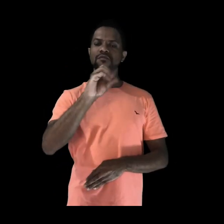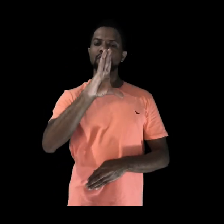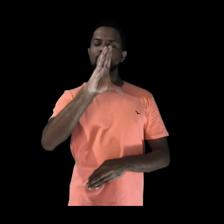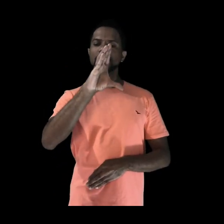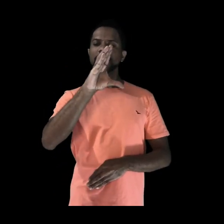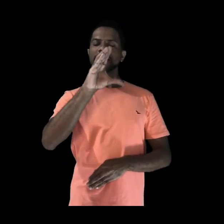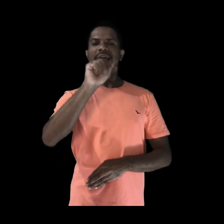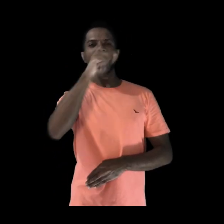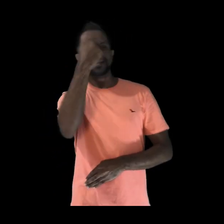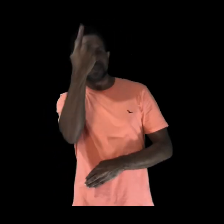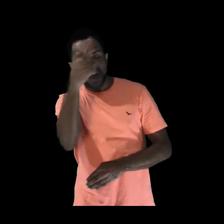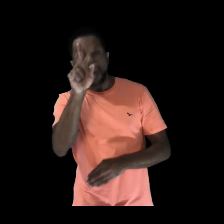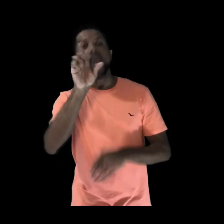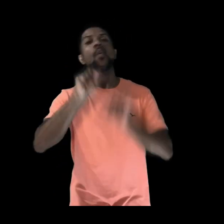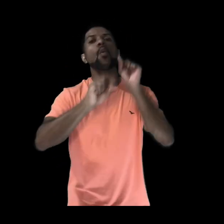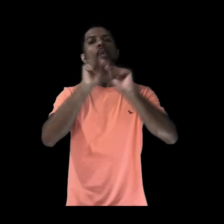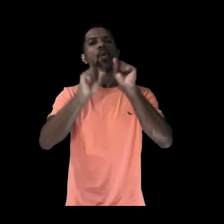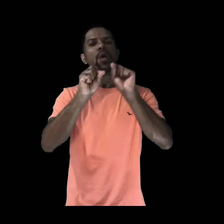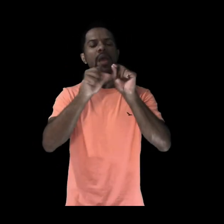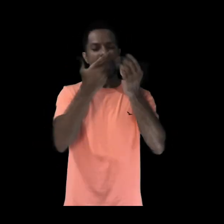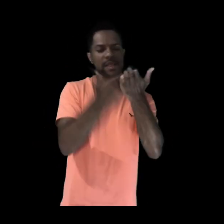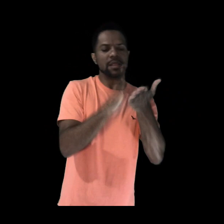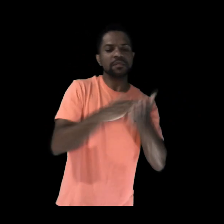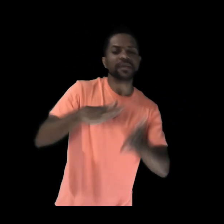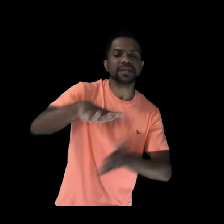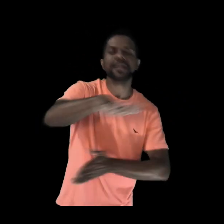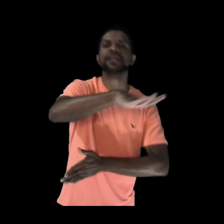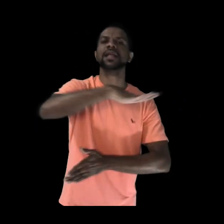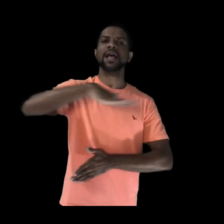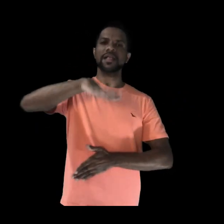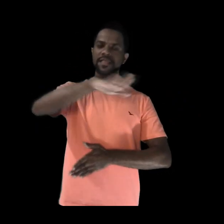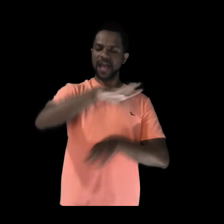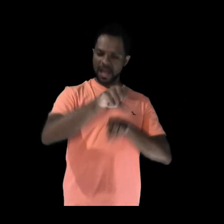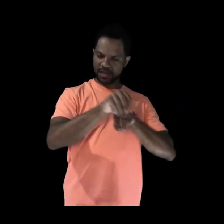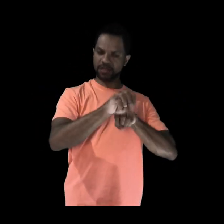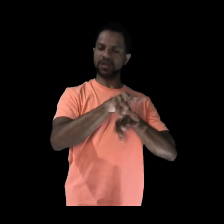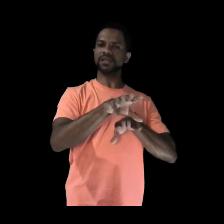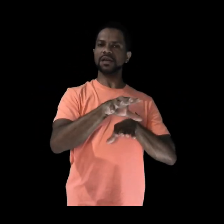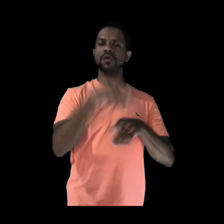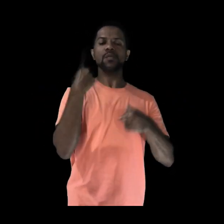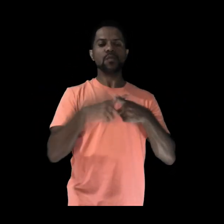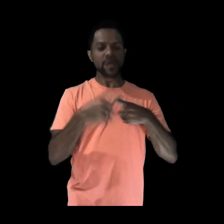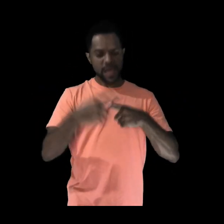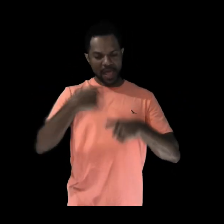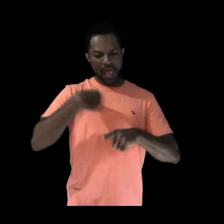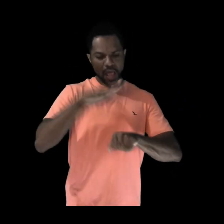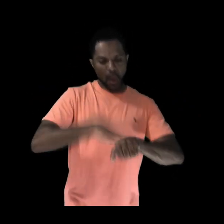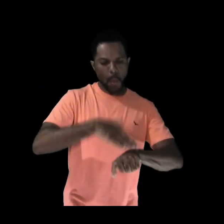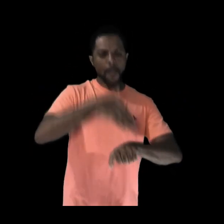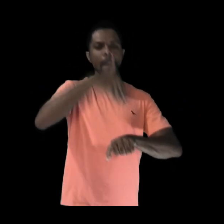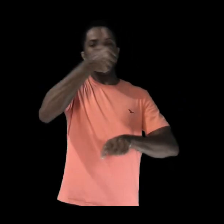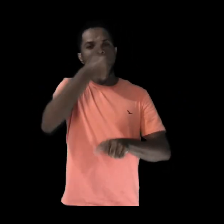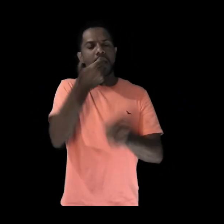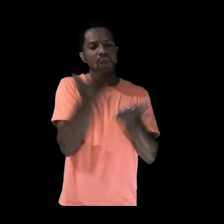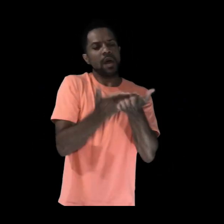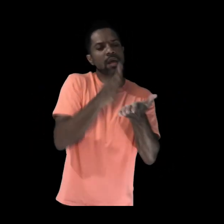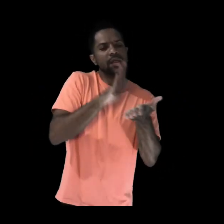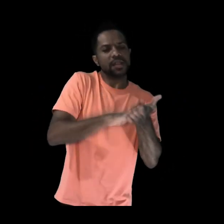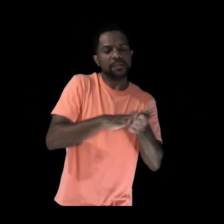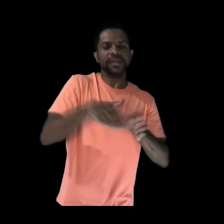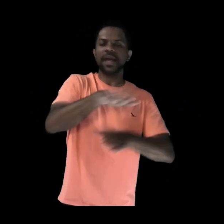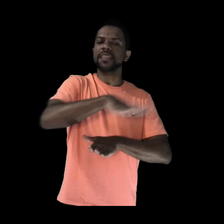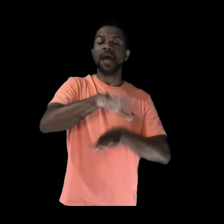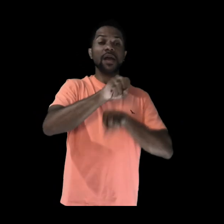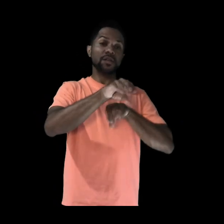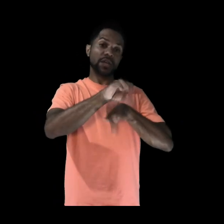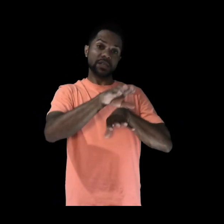vocação é atuar enquanto intérprete na área da educação. Porque o que isso vai ocasionar? Vai ocasionar uma melhor qualidade do